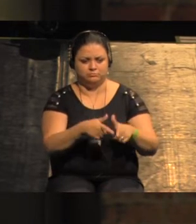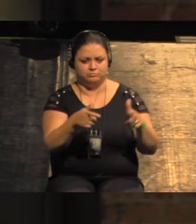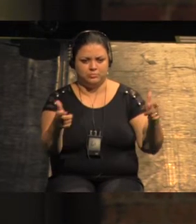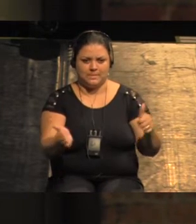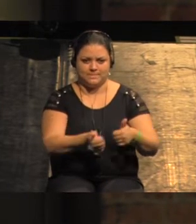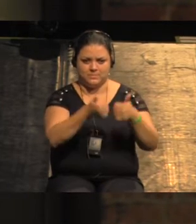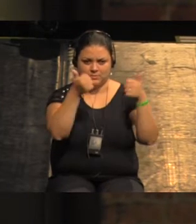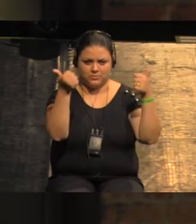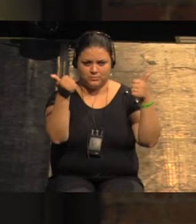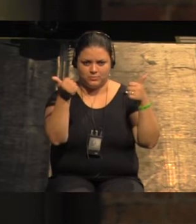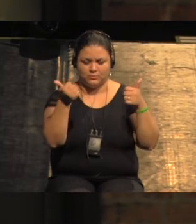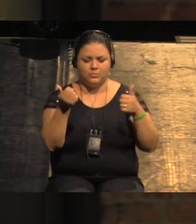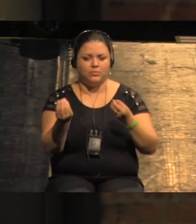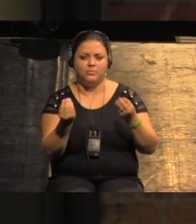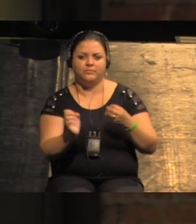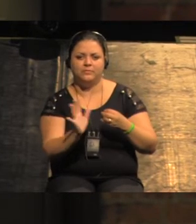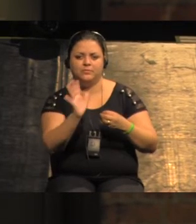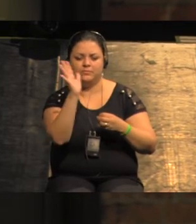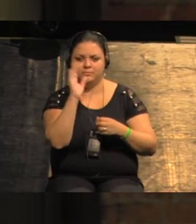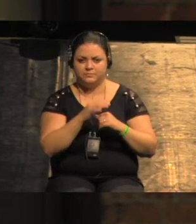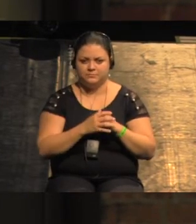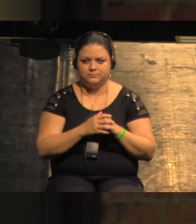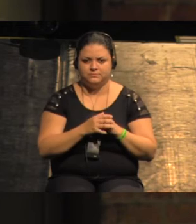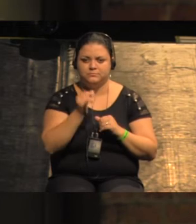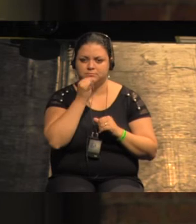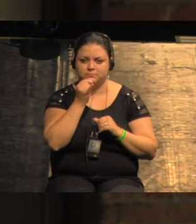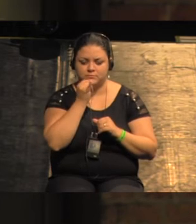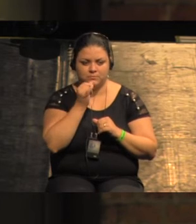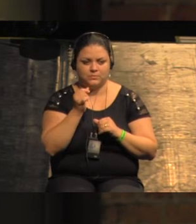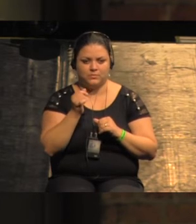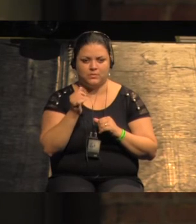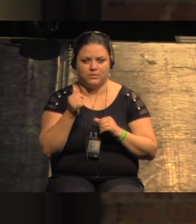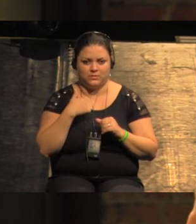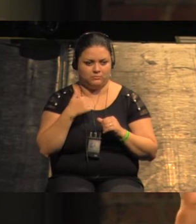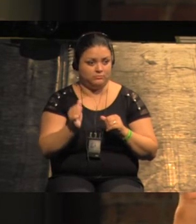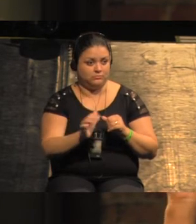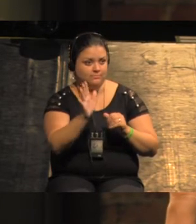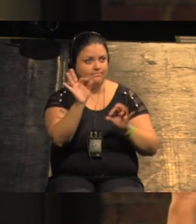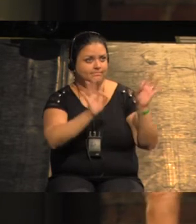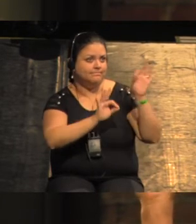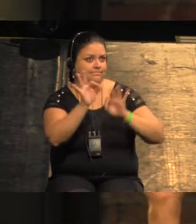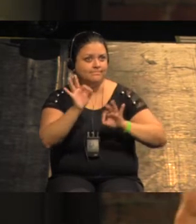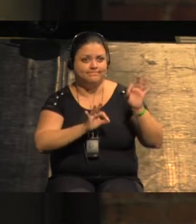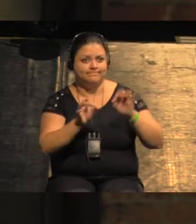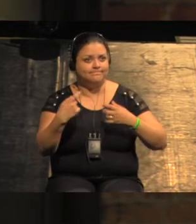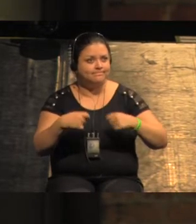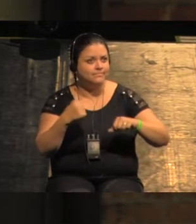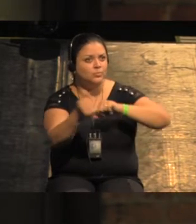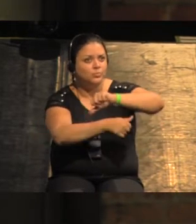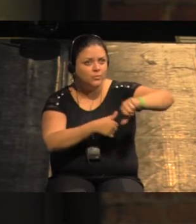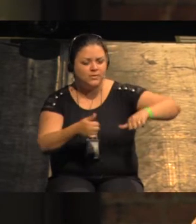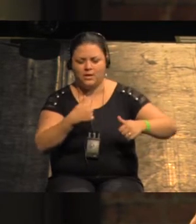lugar. Porque não necessariamente melhorar e valorizar o lugar, não obrigatoriamente vai promover a expulsão. São